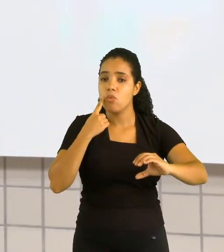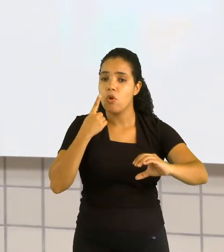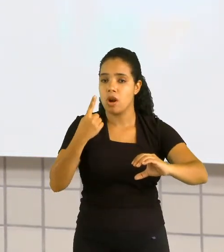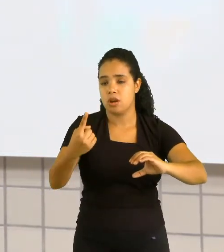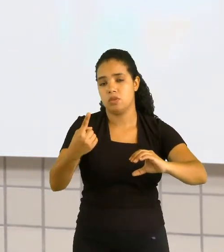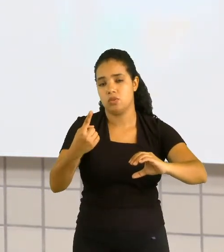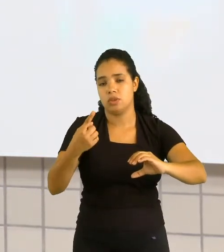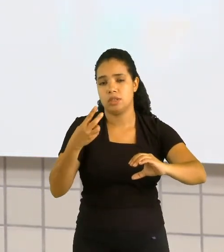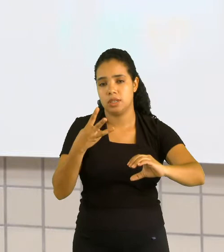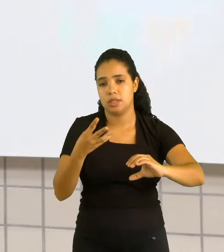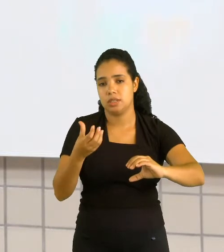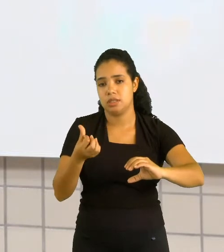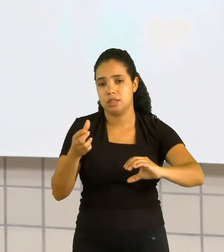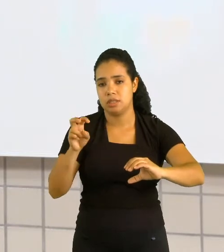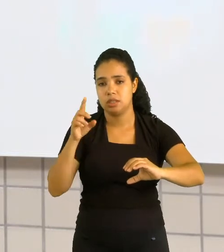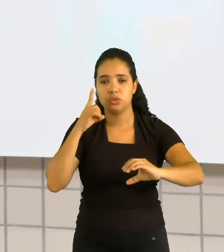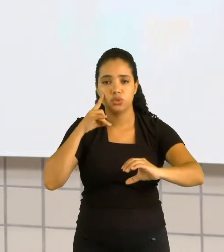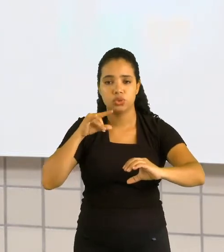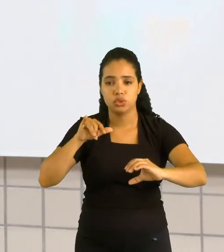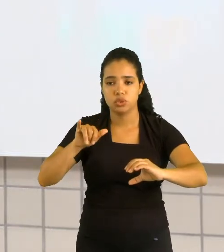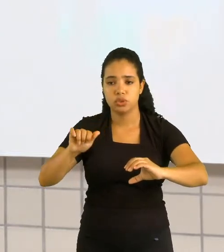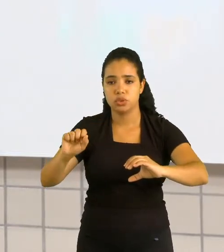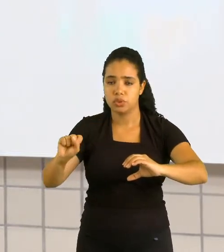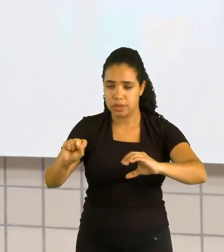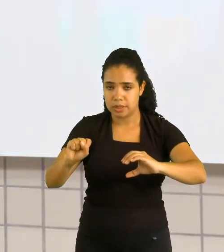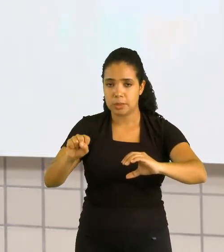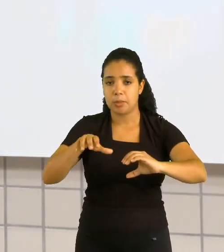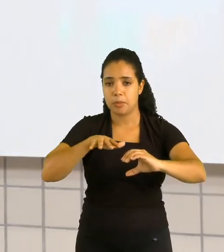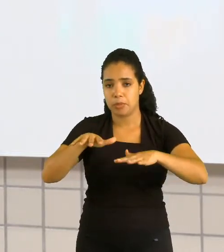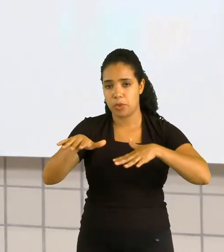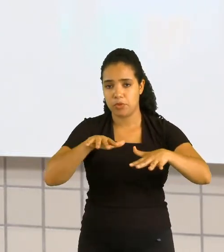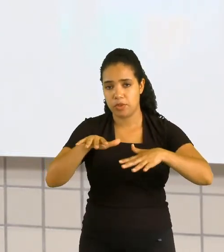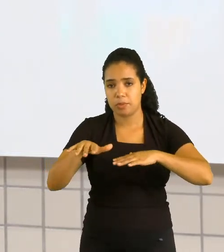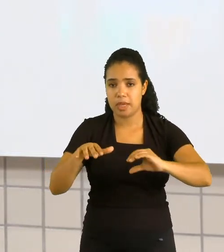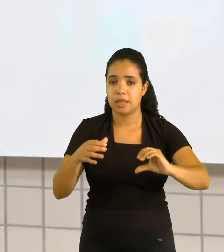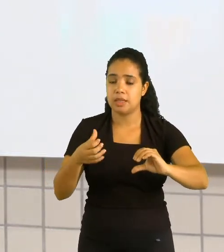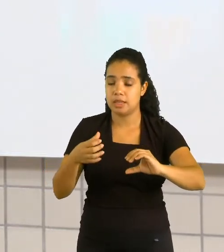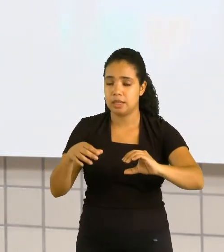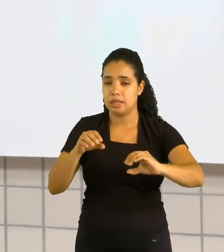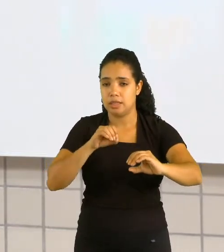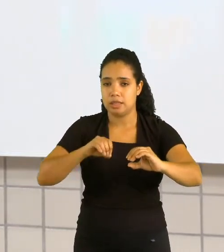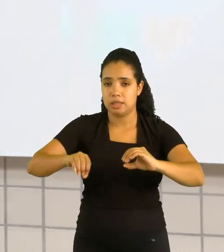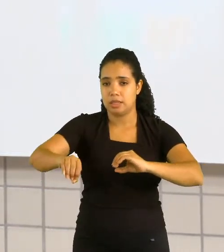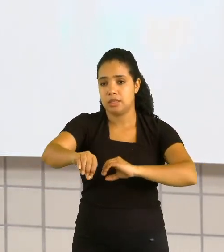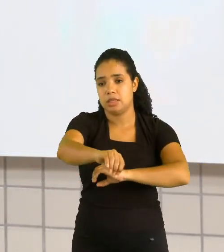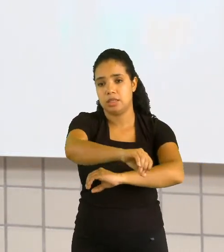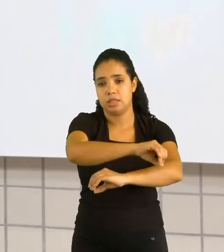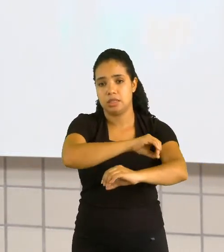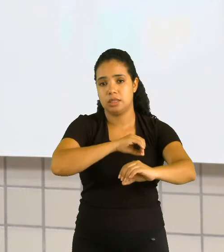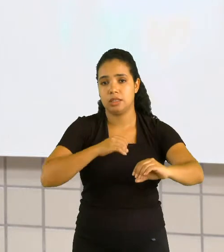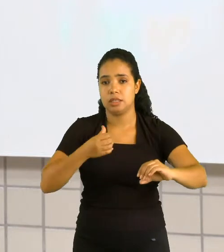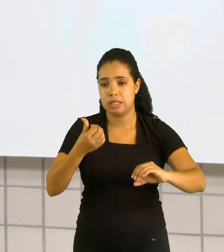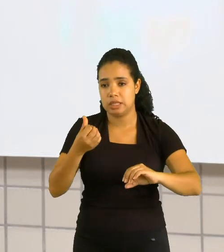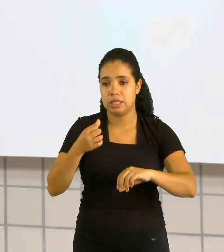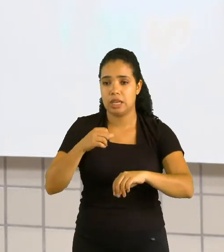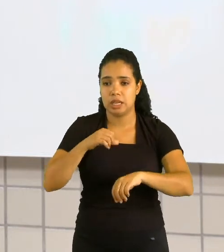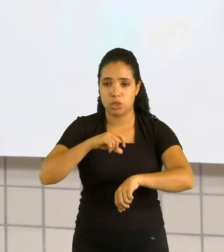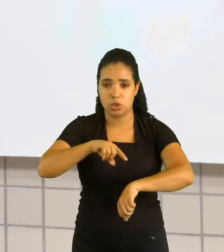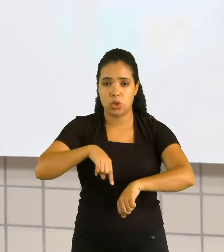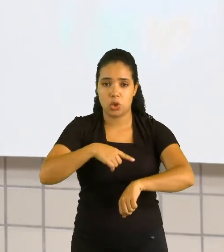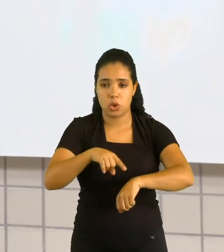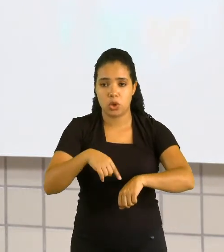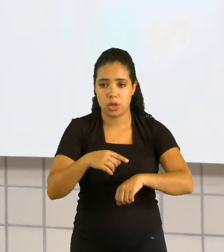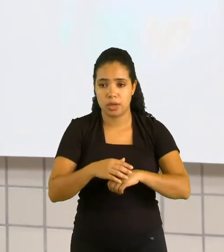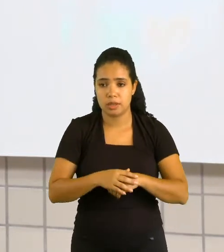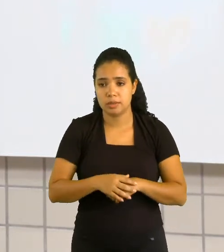da Terra demora 365 dias e 6 horas. Então, a cada ano, a Terra ela